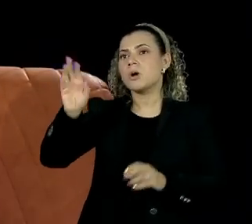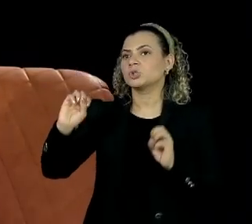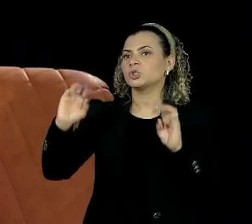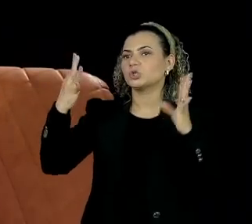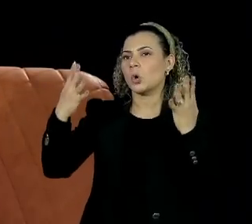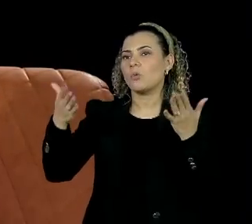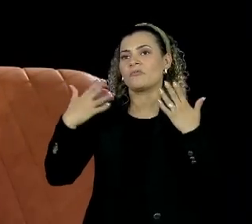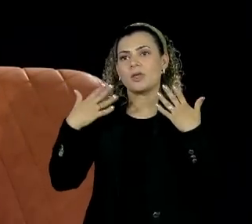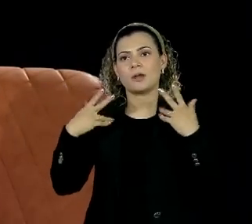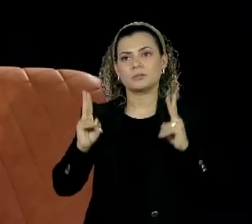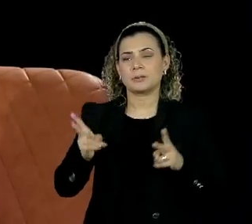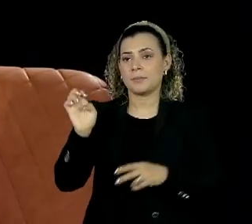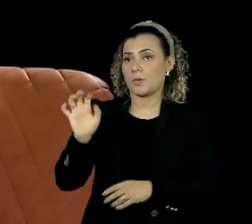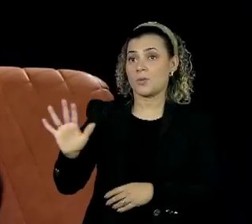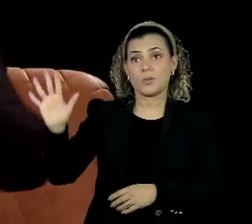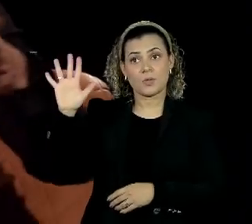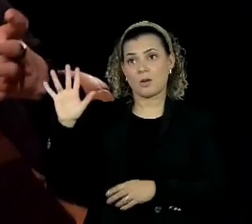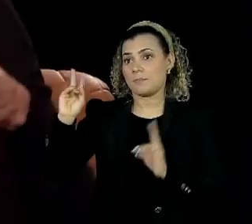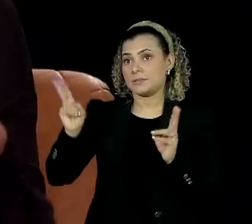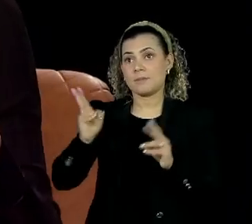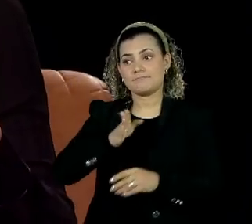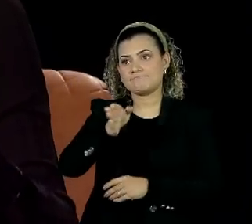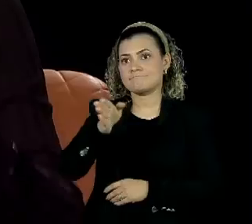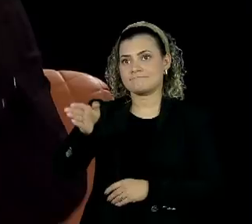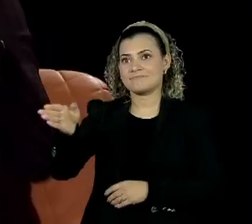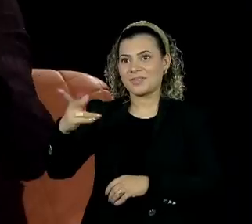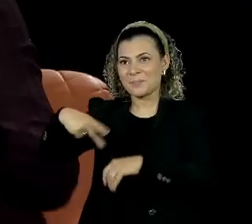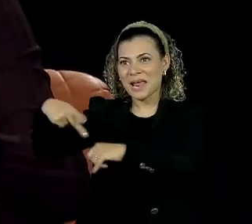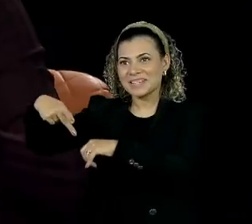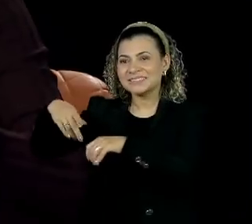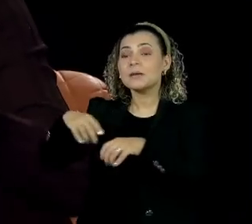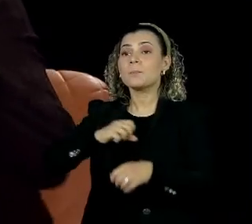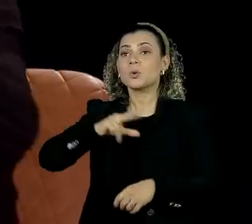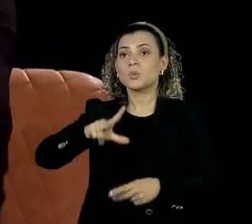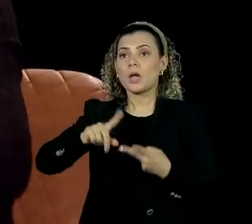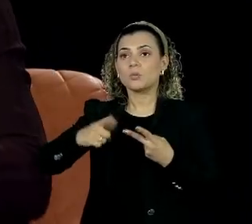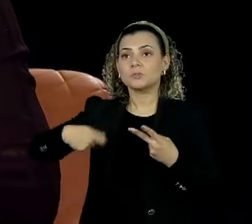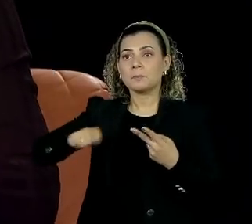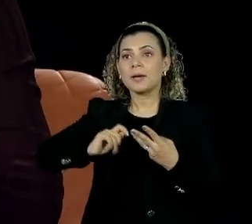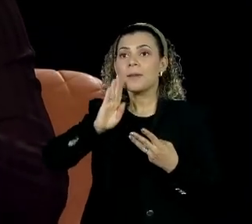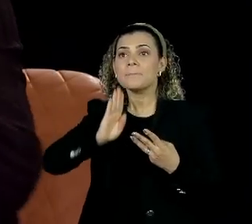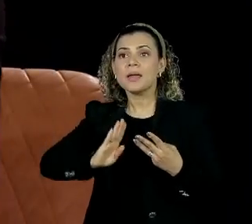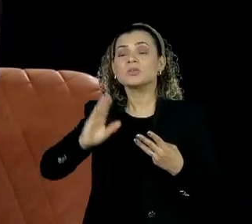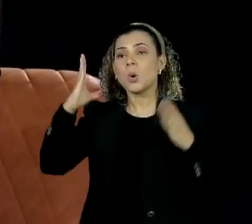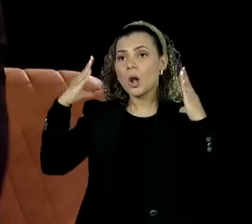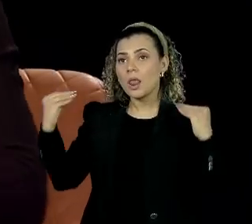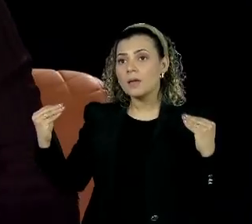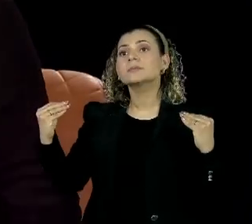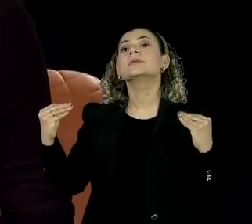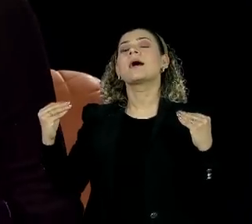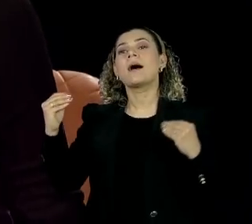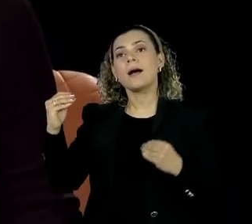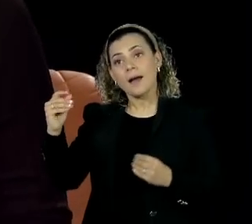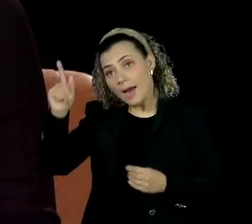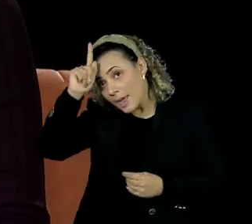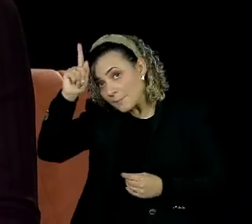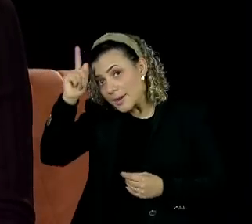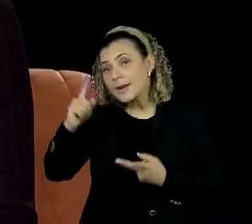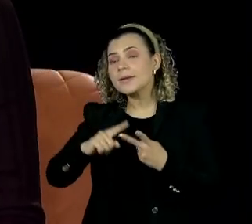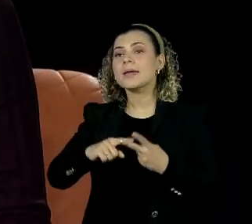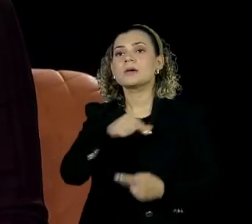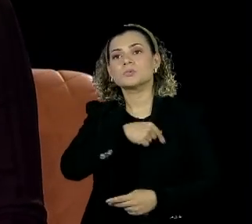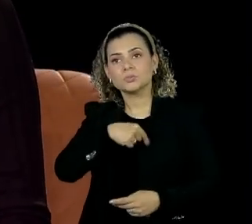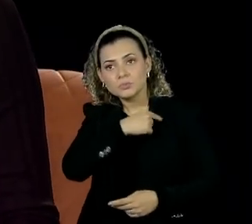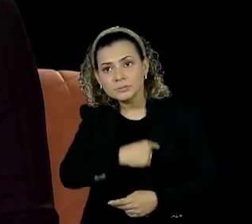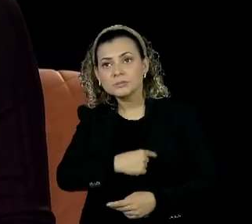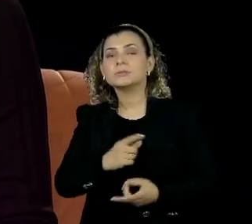verão, né, na Europa, que é um circuito grande, né? Tem Portugal, Espanha, Bélgica, Holanda, Alemanha,